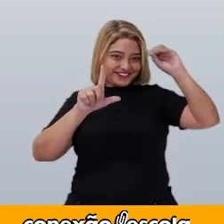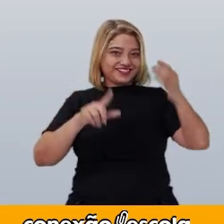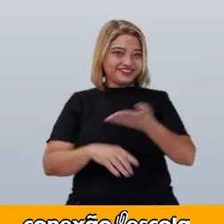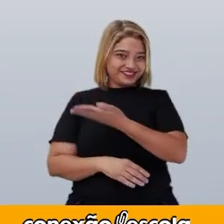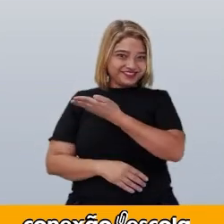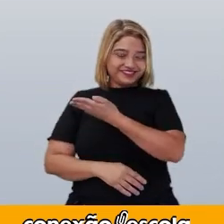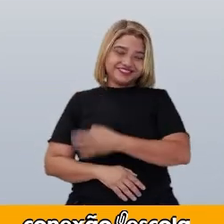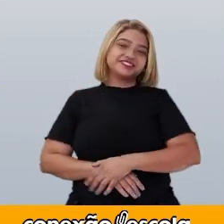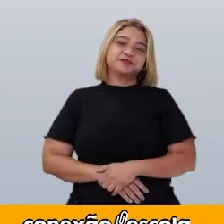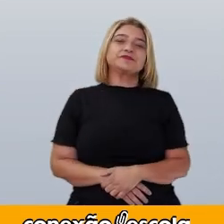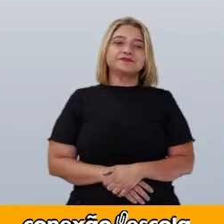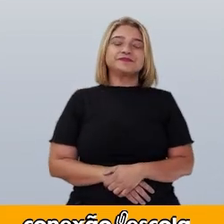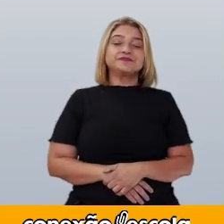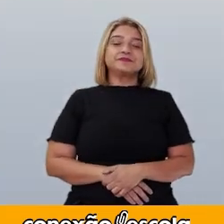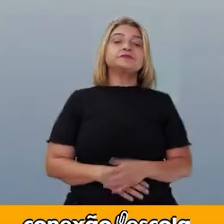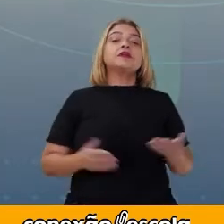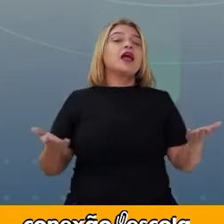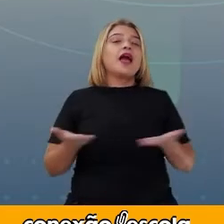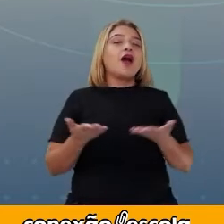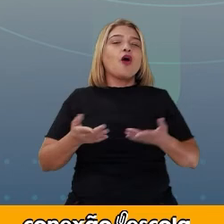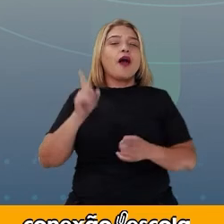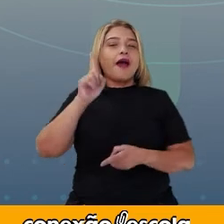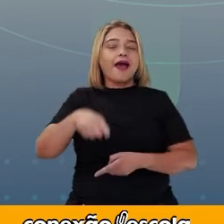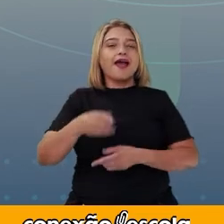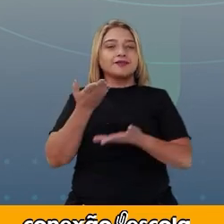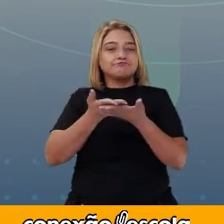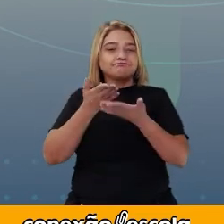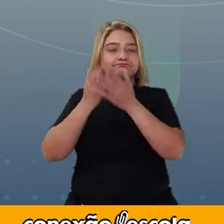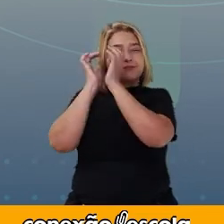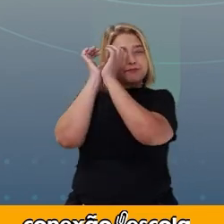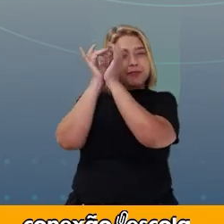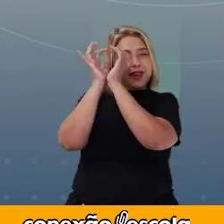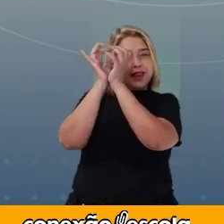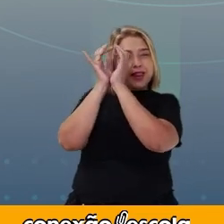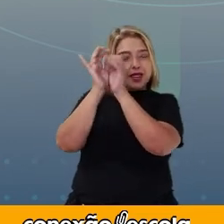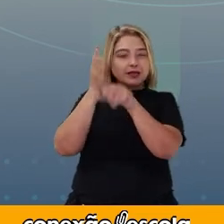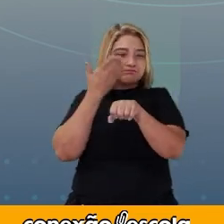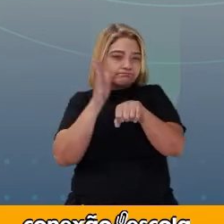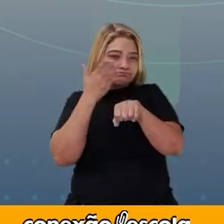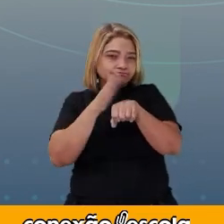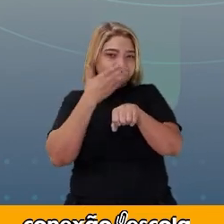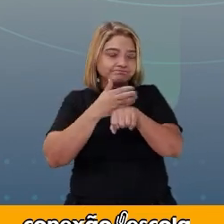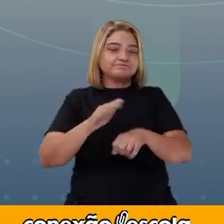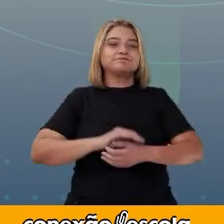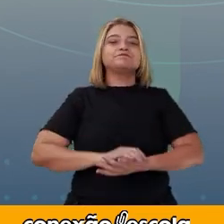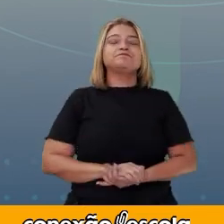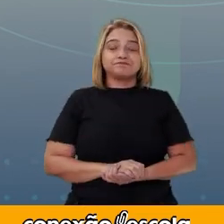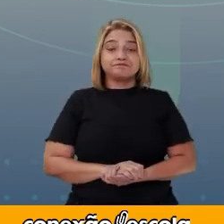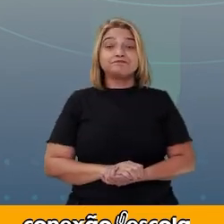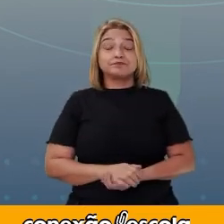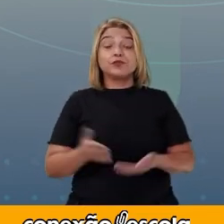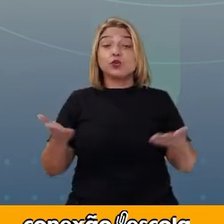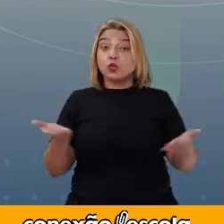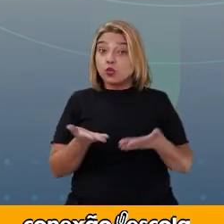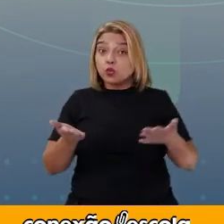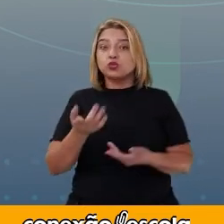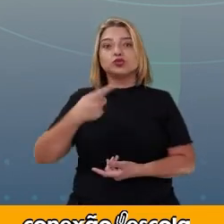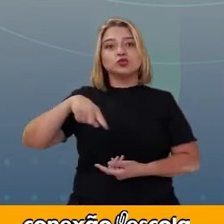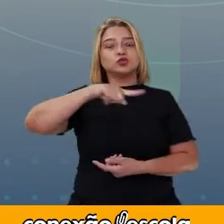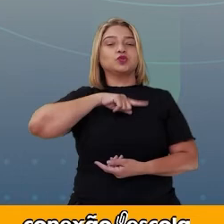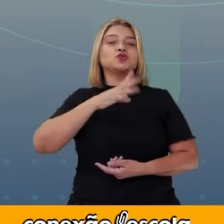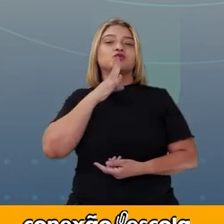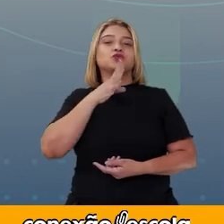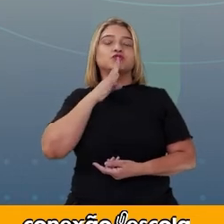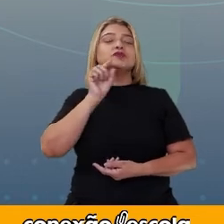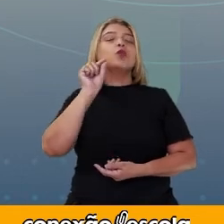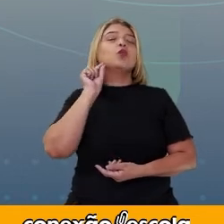graus. E é hora da nossa ação reflexiva. Hoje nós conhecemos